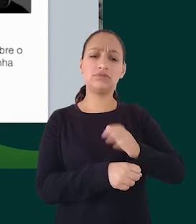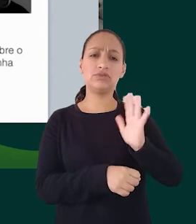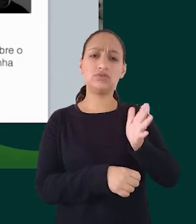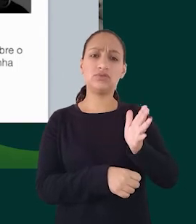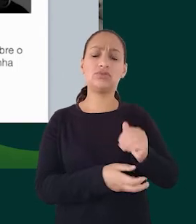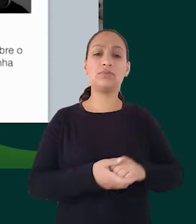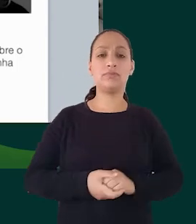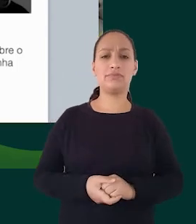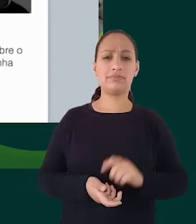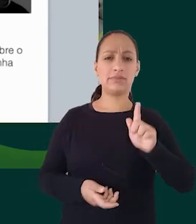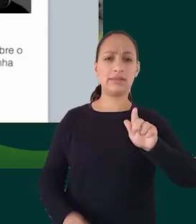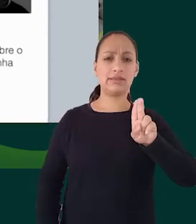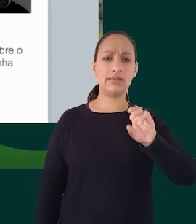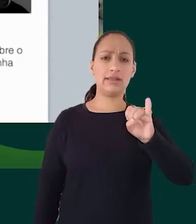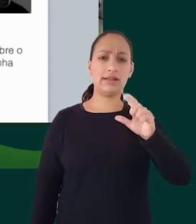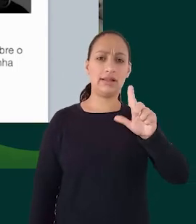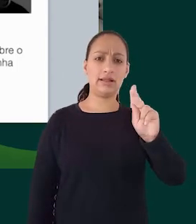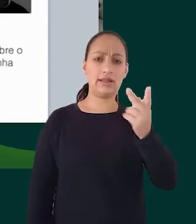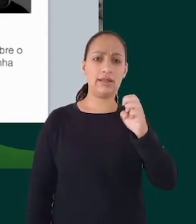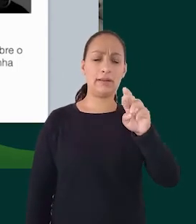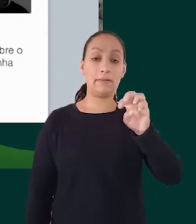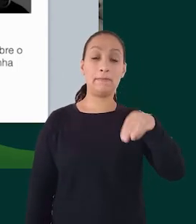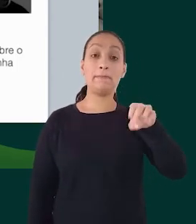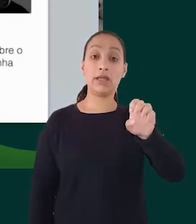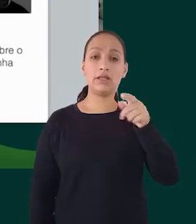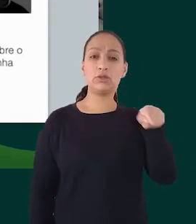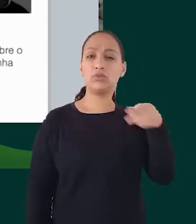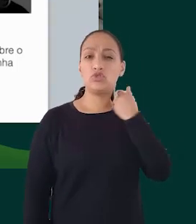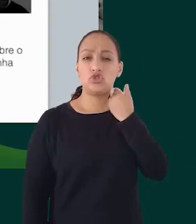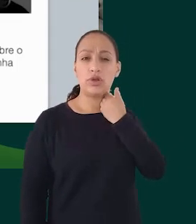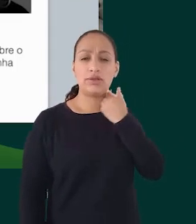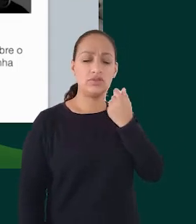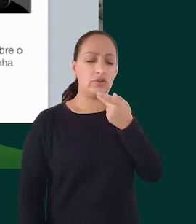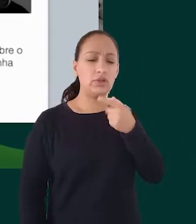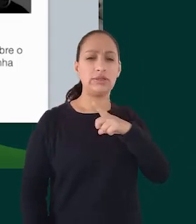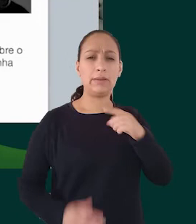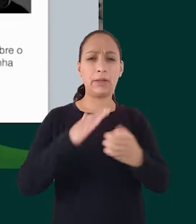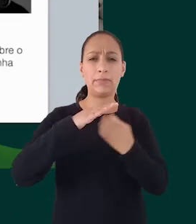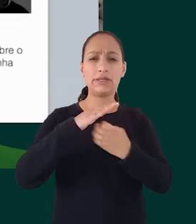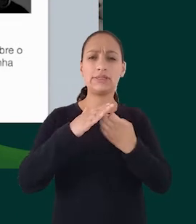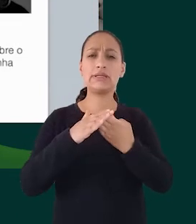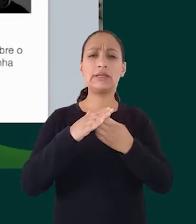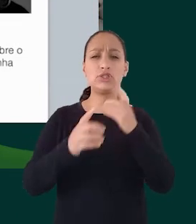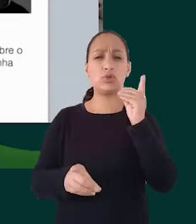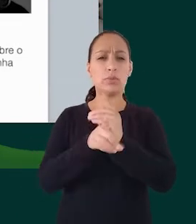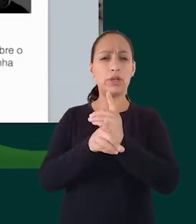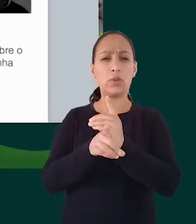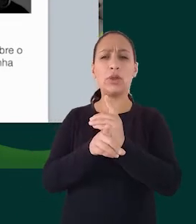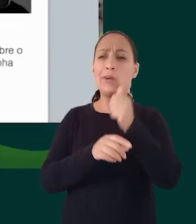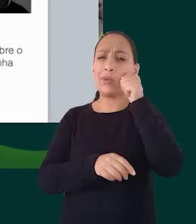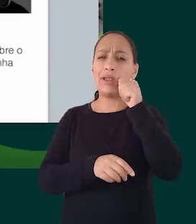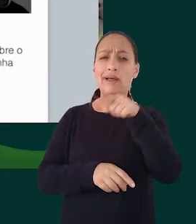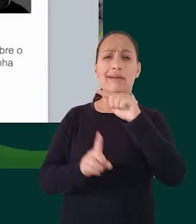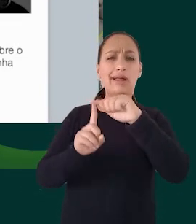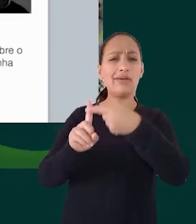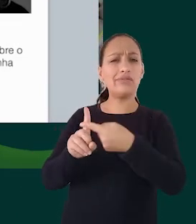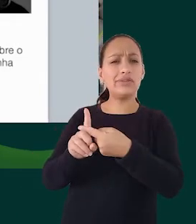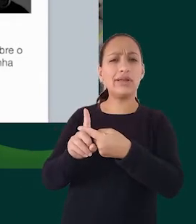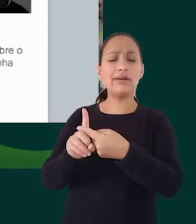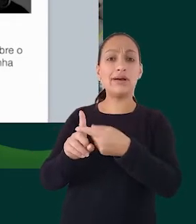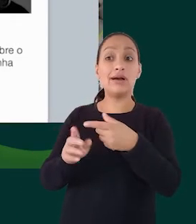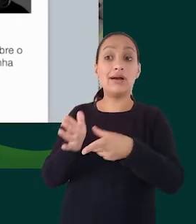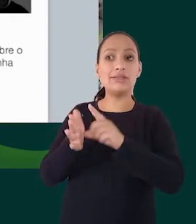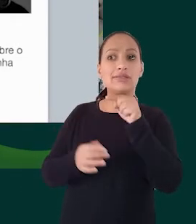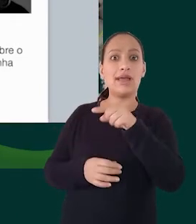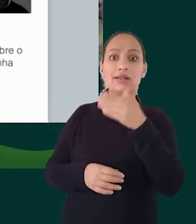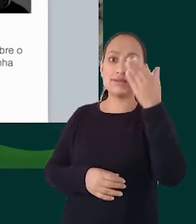O Guilherme colocou que existe um caso sobre uma empresa que descobriu que uma mulher estava grávida antes mesmo da mulher, fazendo análise de compras e pesquisas dela.